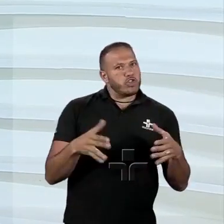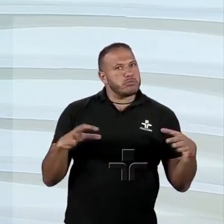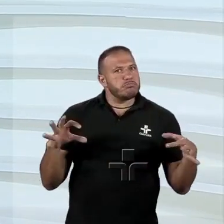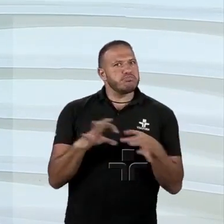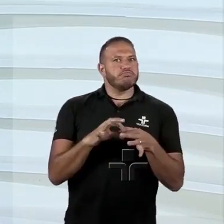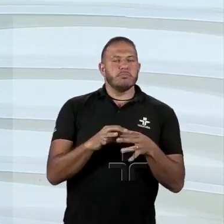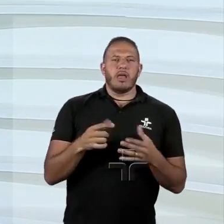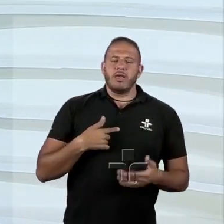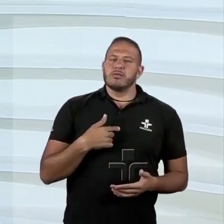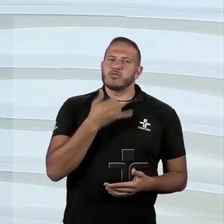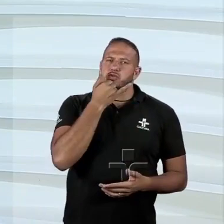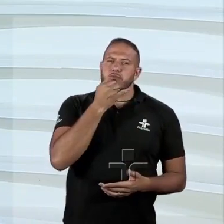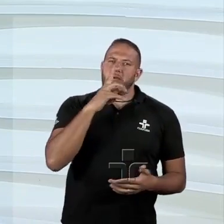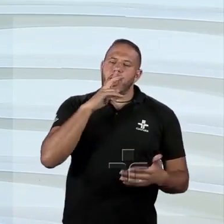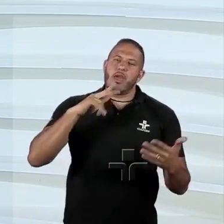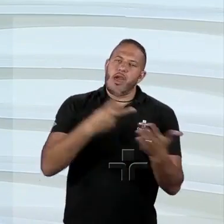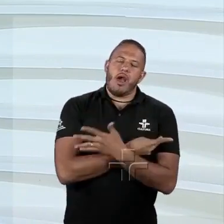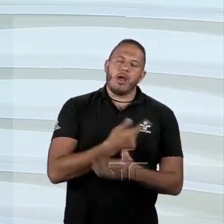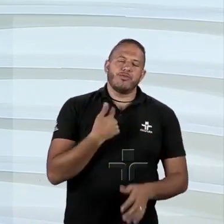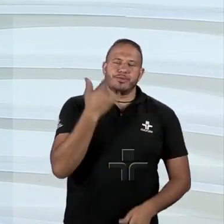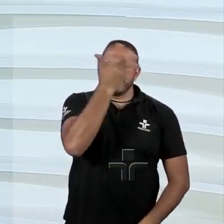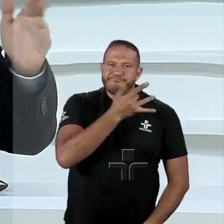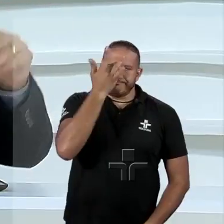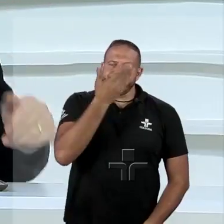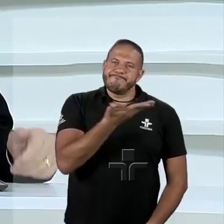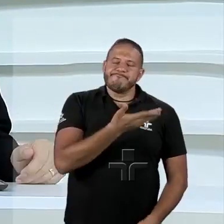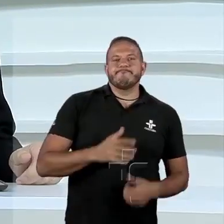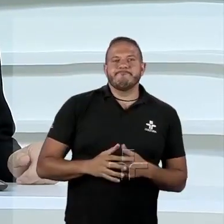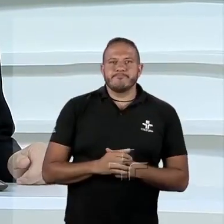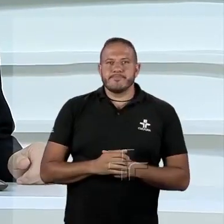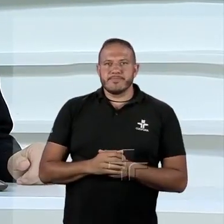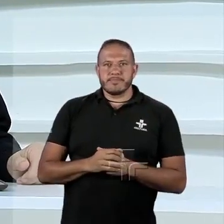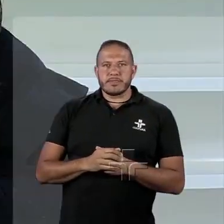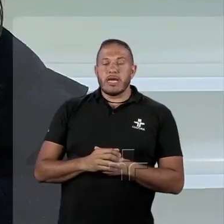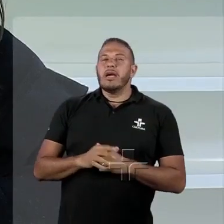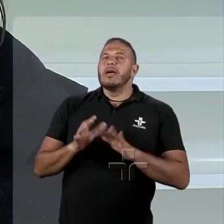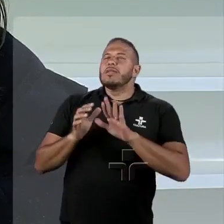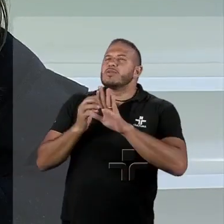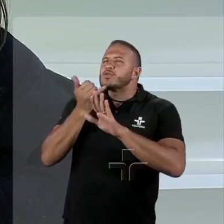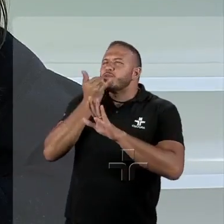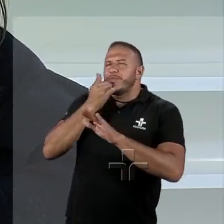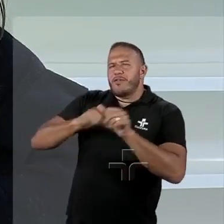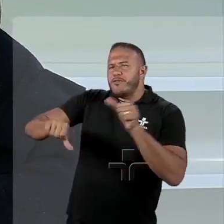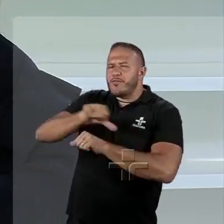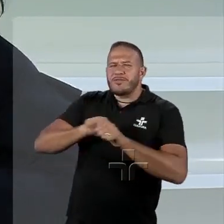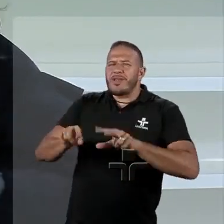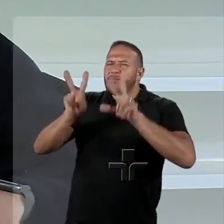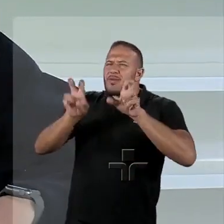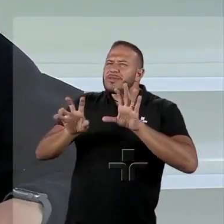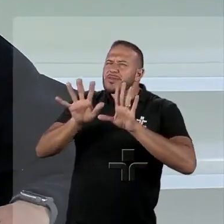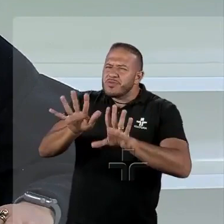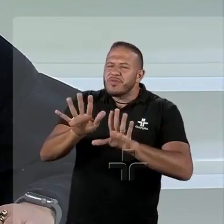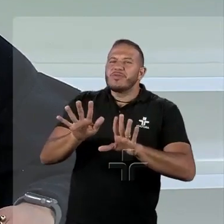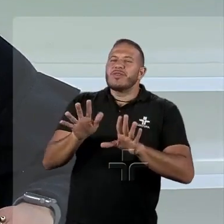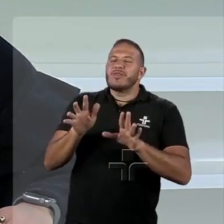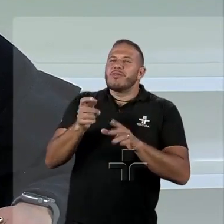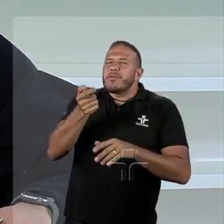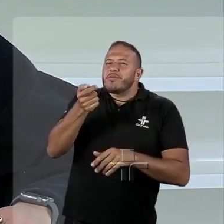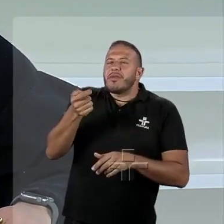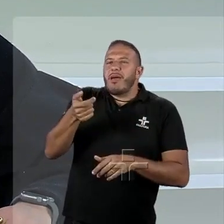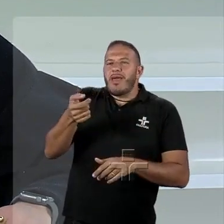decisão equivocada do então prefeito Fernando Haddad. Vamos a... Candidato, eu vou mudar um pouquinho de assunto, falar de uma coisa mais